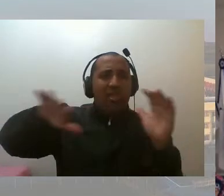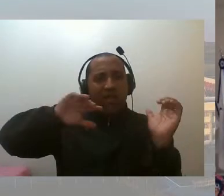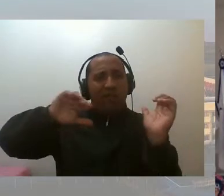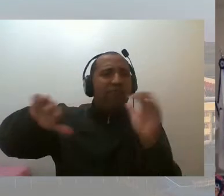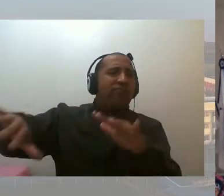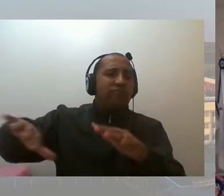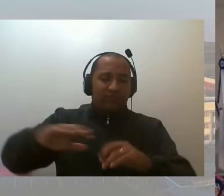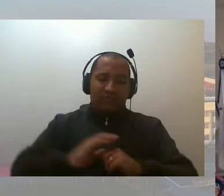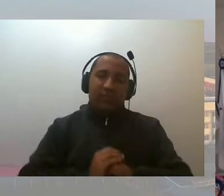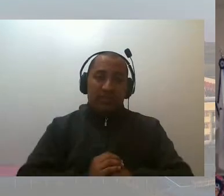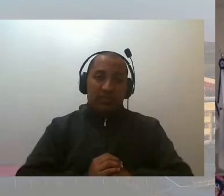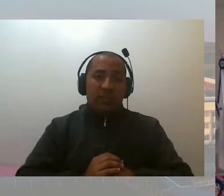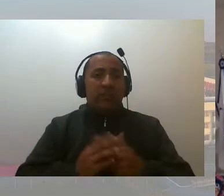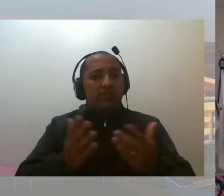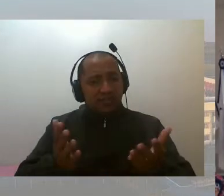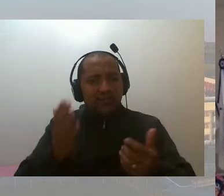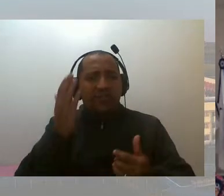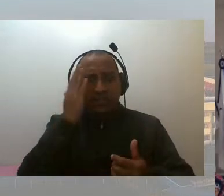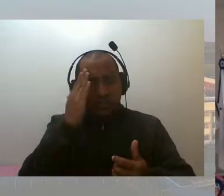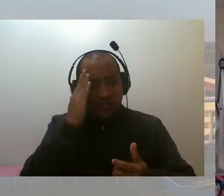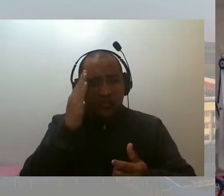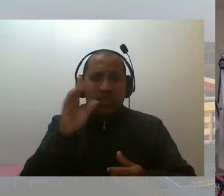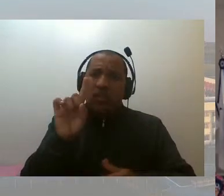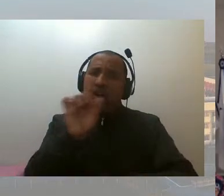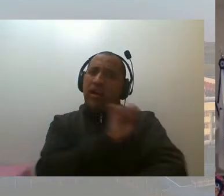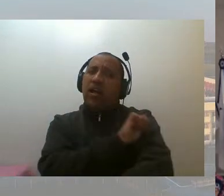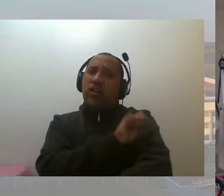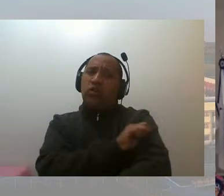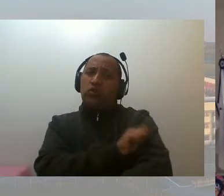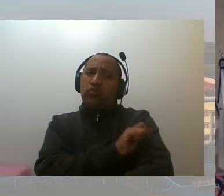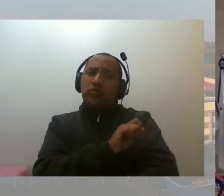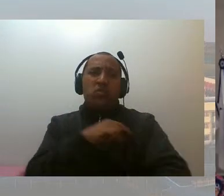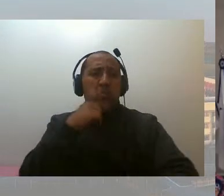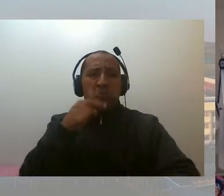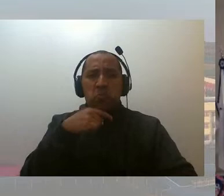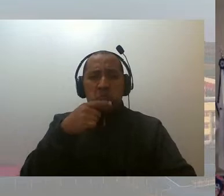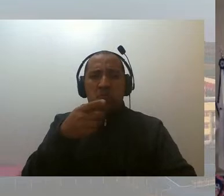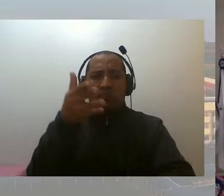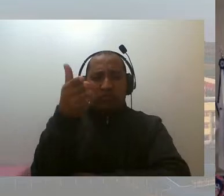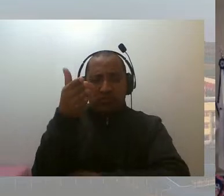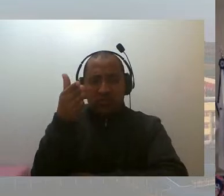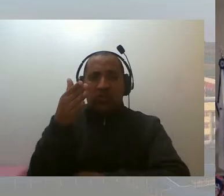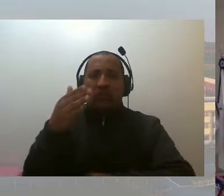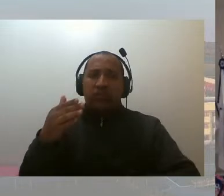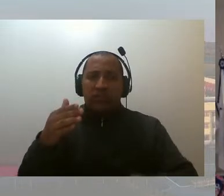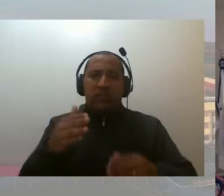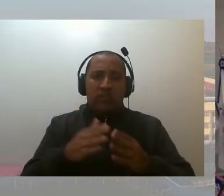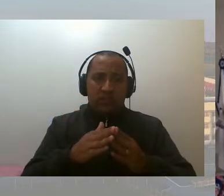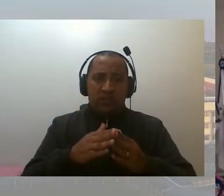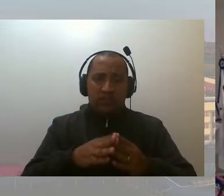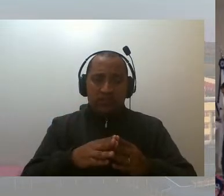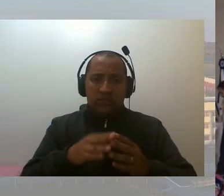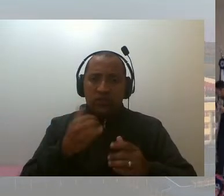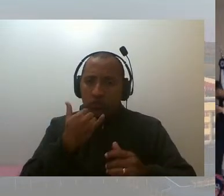o evento. Mas a gente sabe que nossos estudantes não têm condições financeiras para ficar em hotéis. Então, peço desculpas.